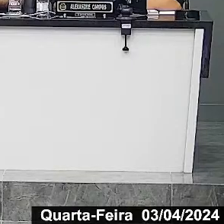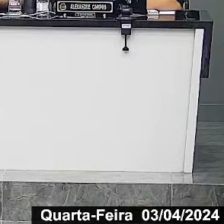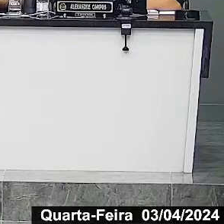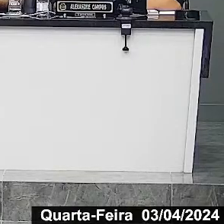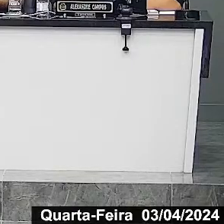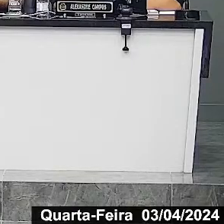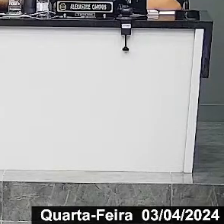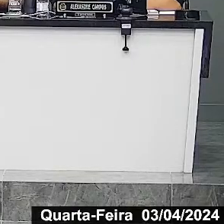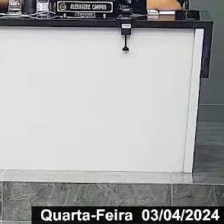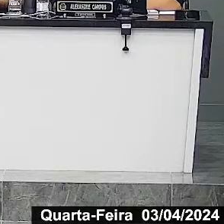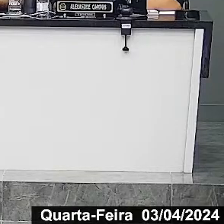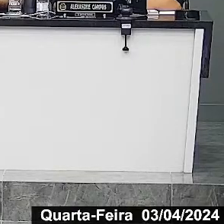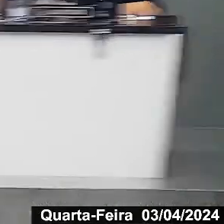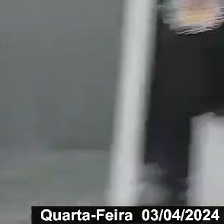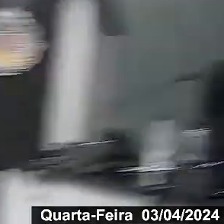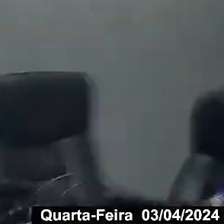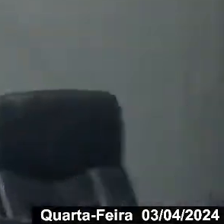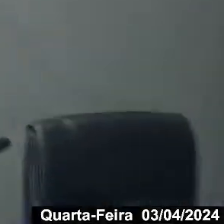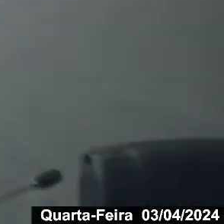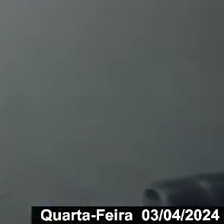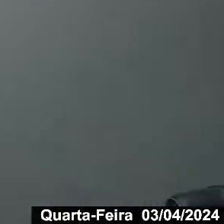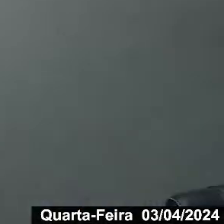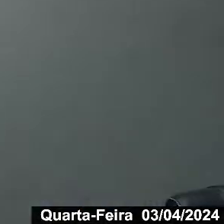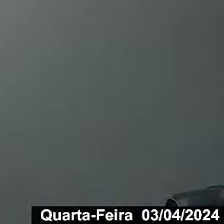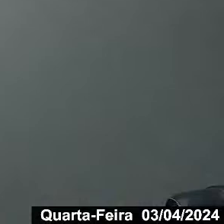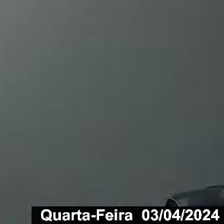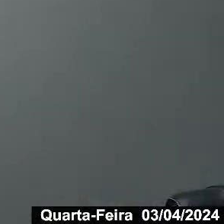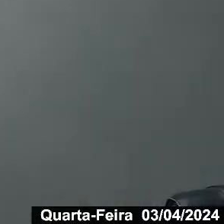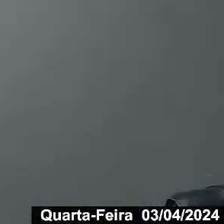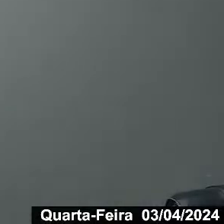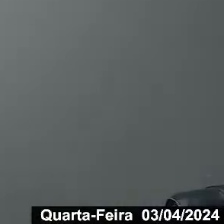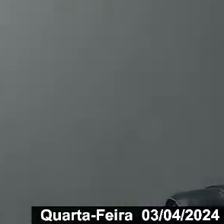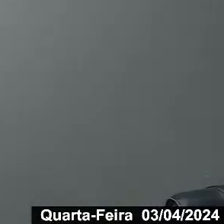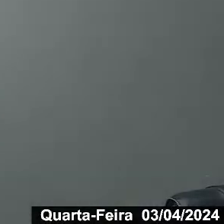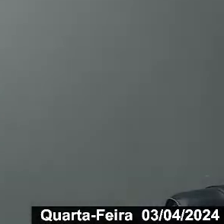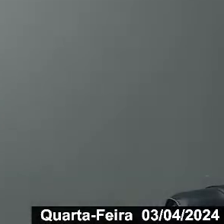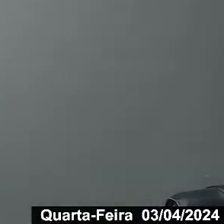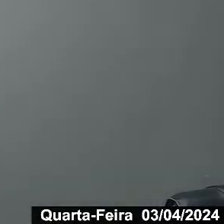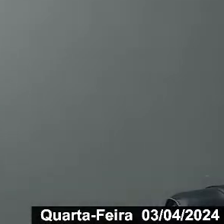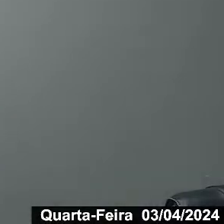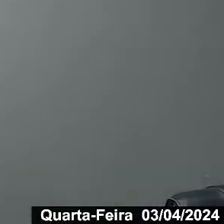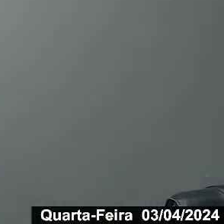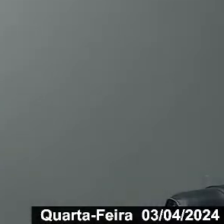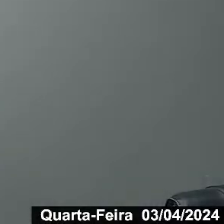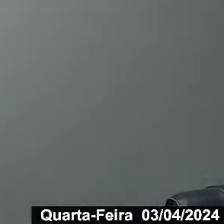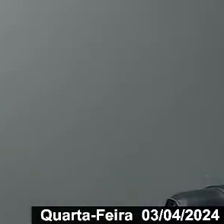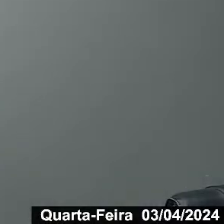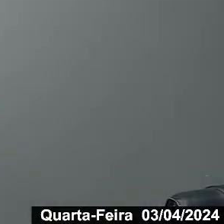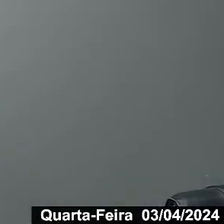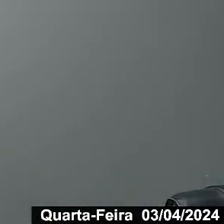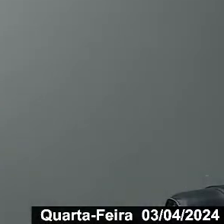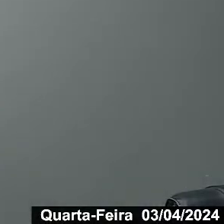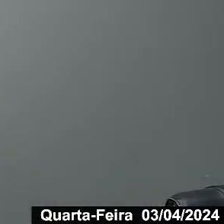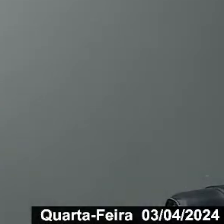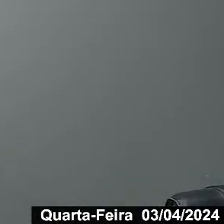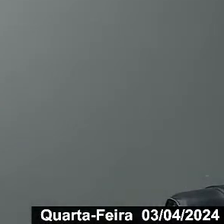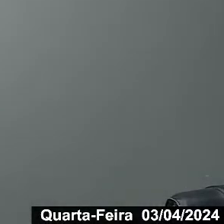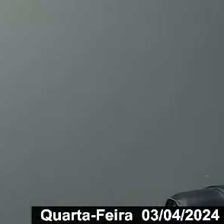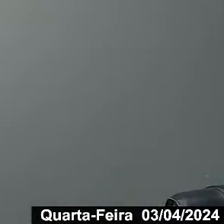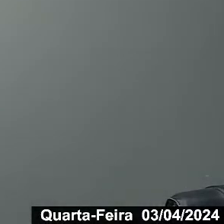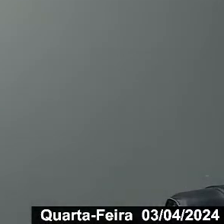Bom dia a todos. Primeiramente, estou aqui querendo agradecer ao nosso Deus Todo-Poderoso, que me